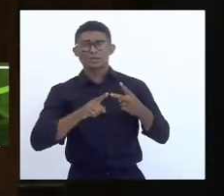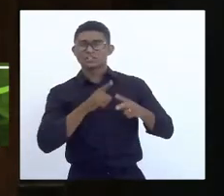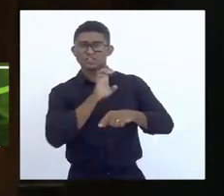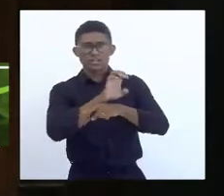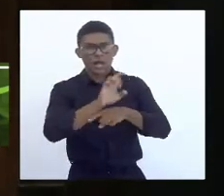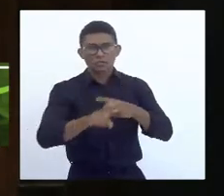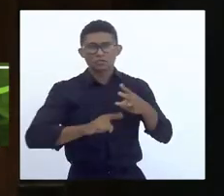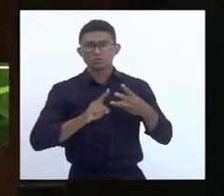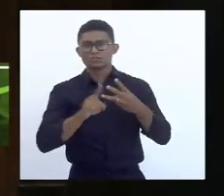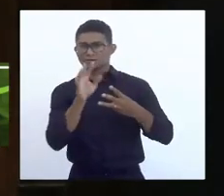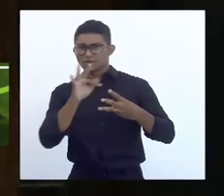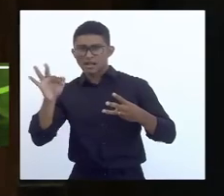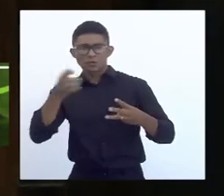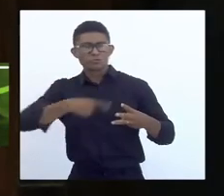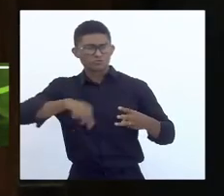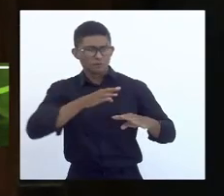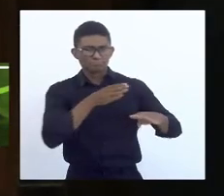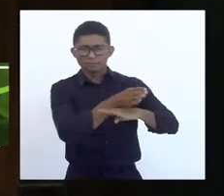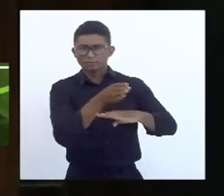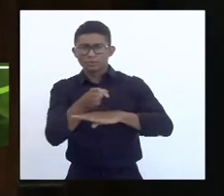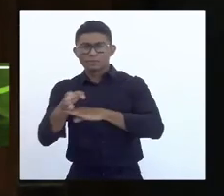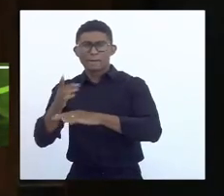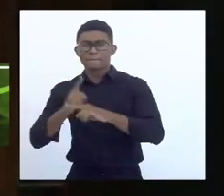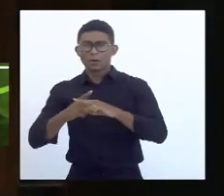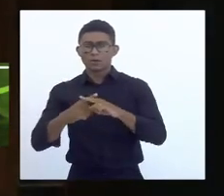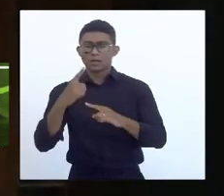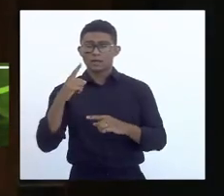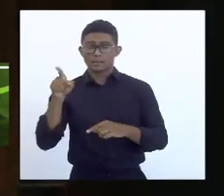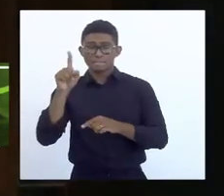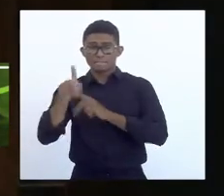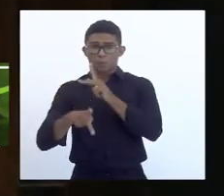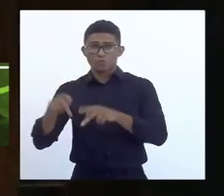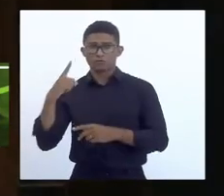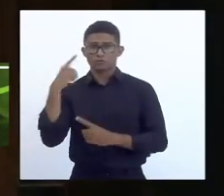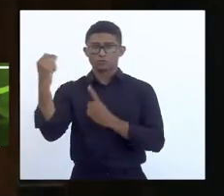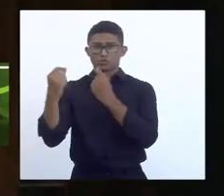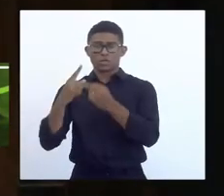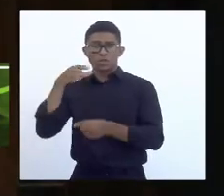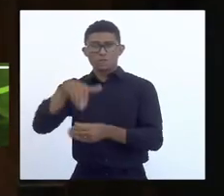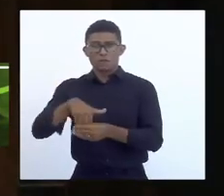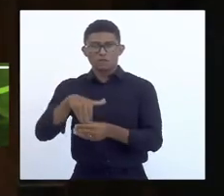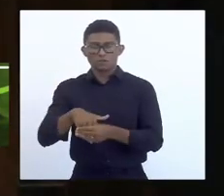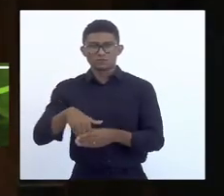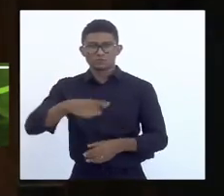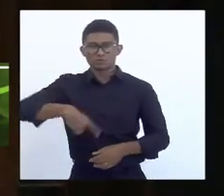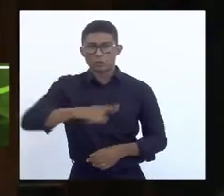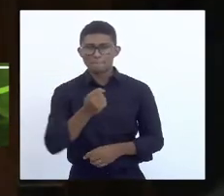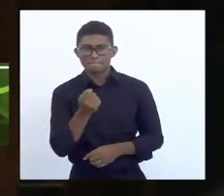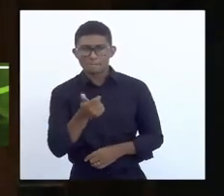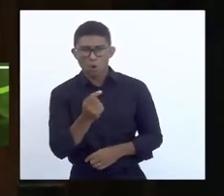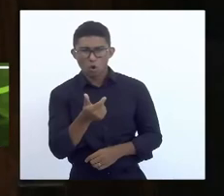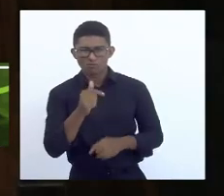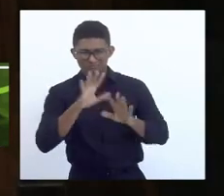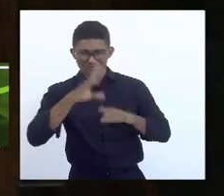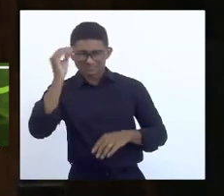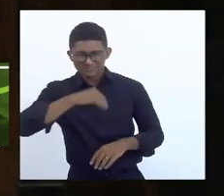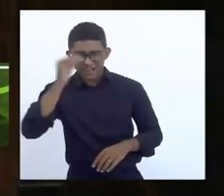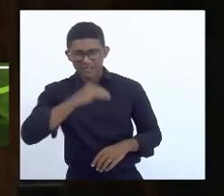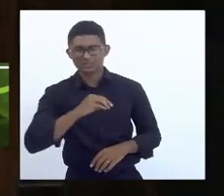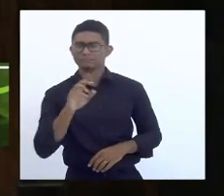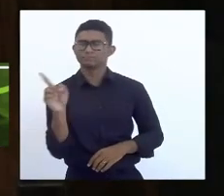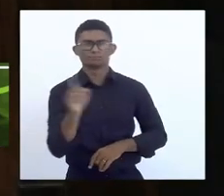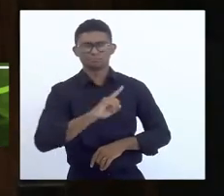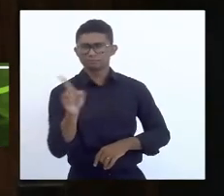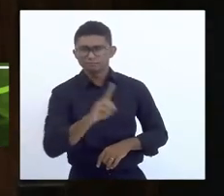com legitimidade do povo. E nós podemos ser poucas, mas nós não somos fracas e nem inferiores. Eu